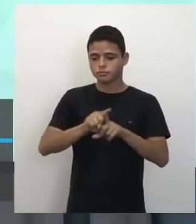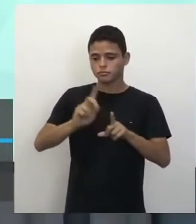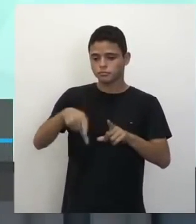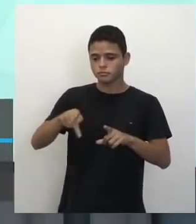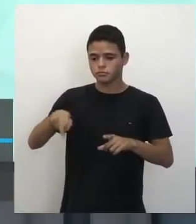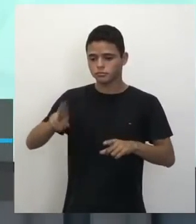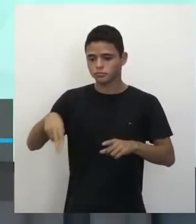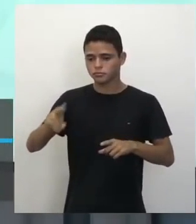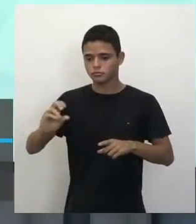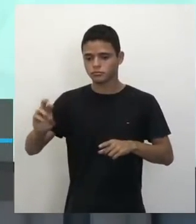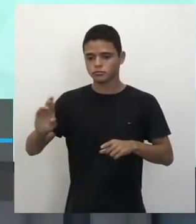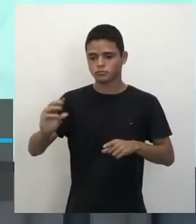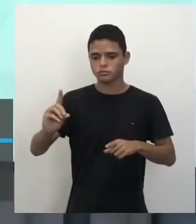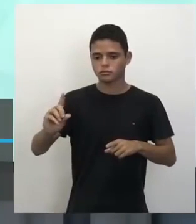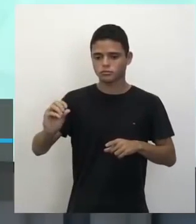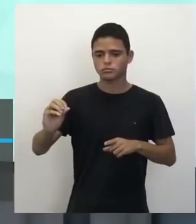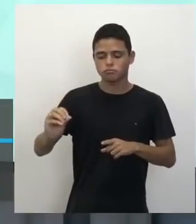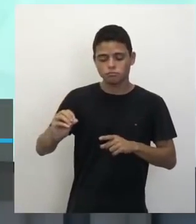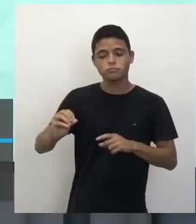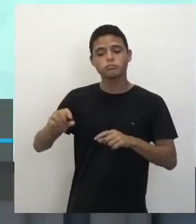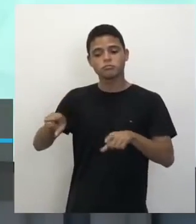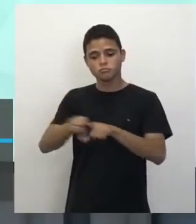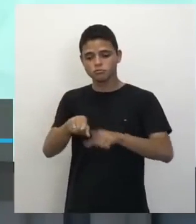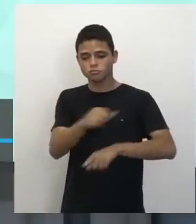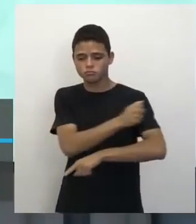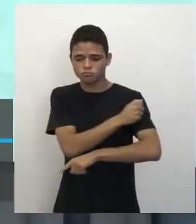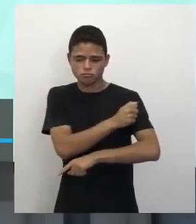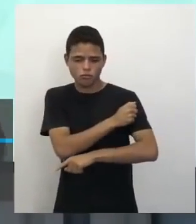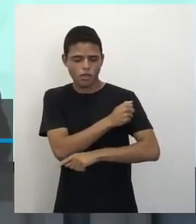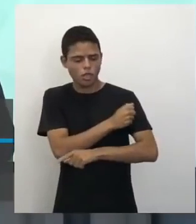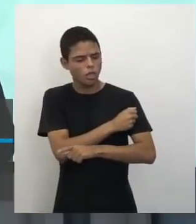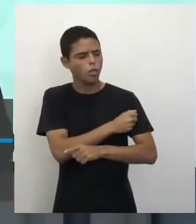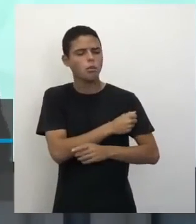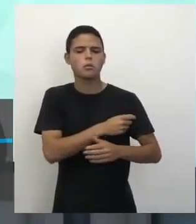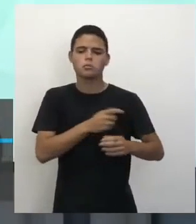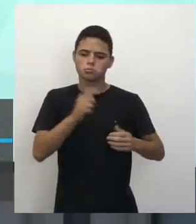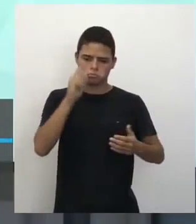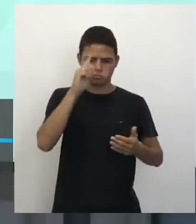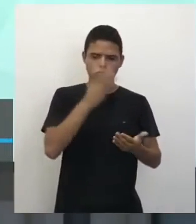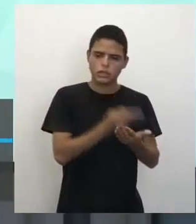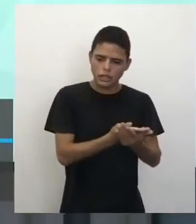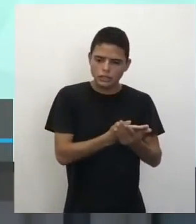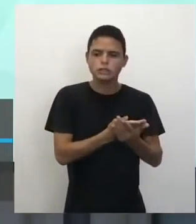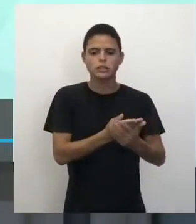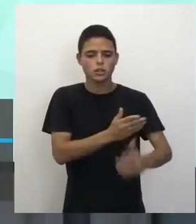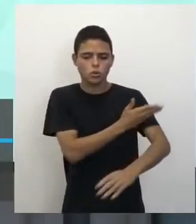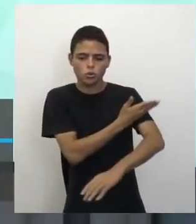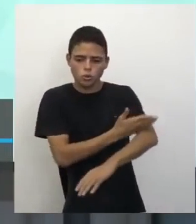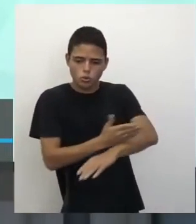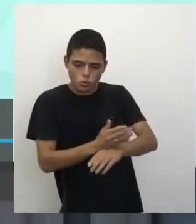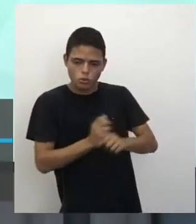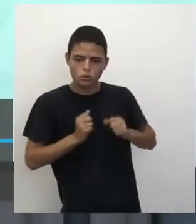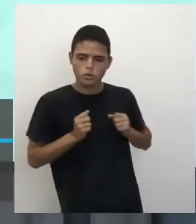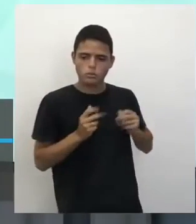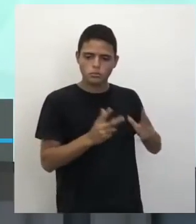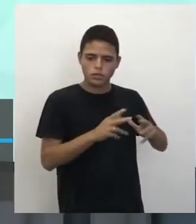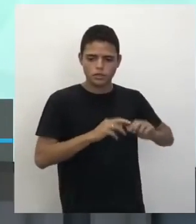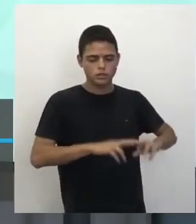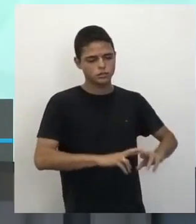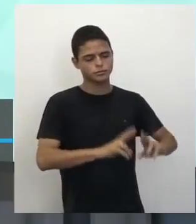contribuição dos seus estudantes ao afirmar que esses povos possuíam costumes e práticas